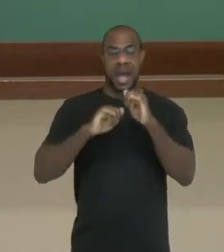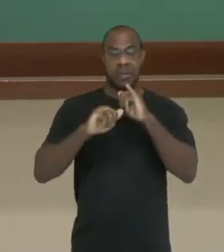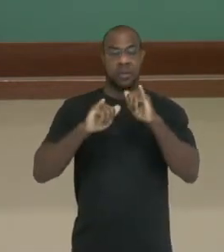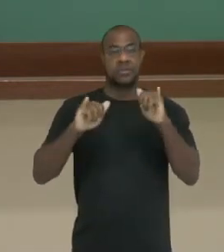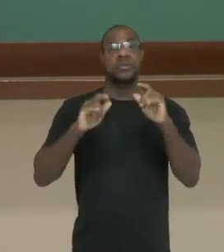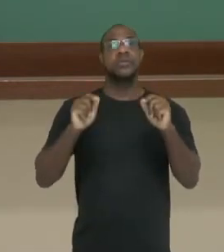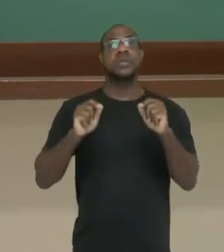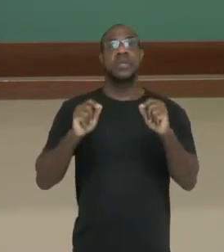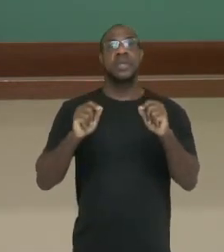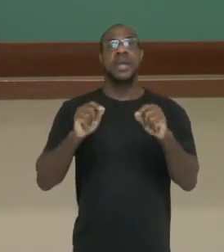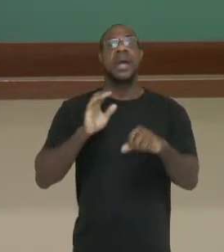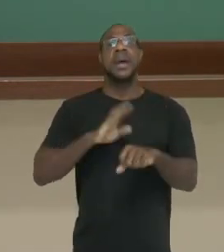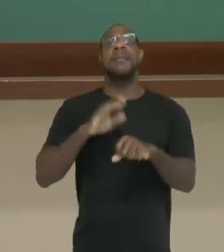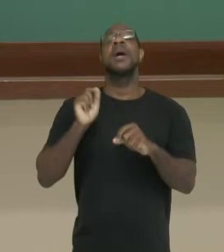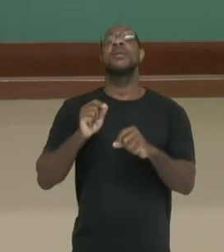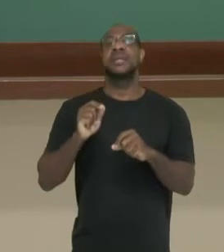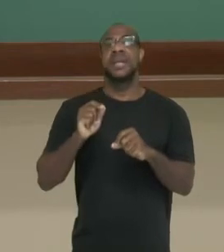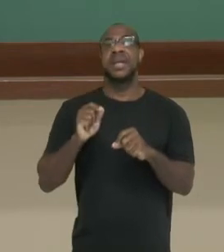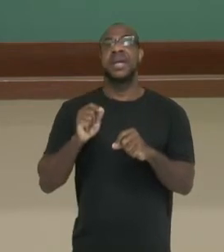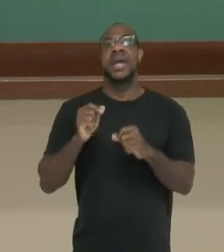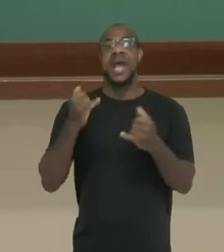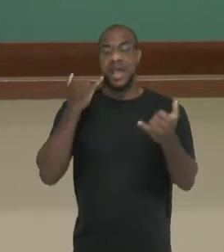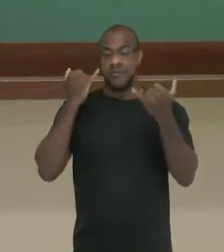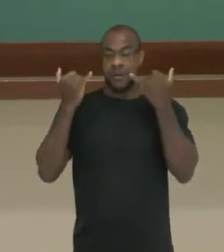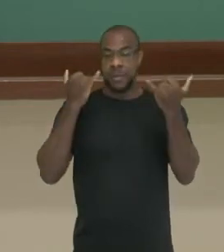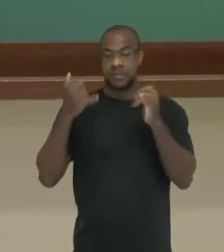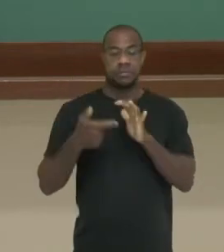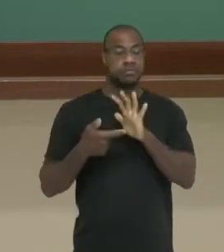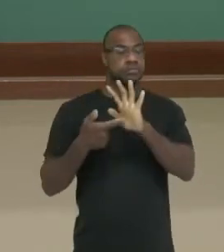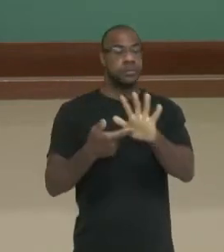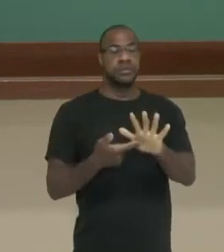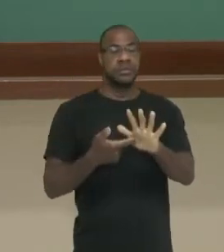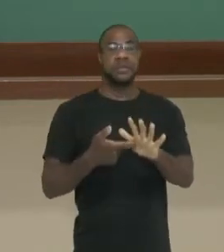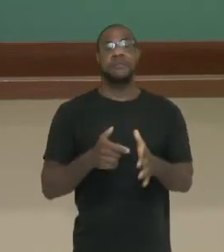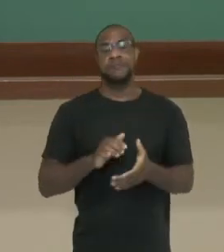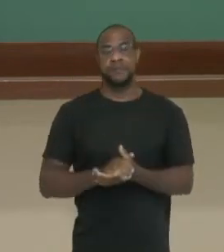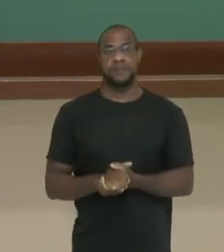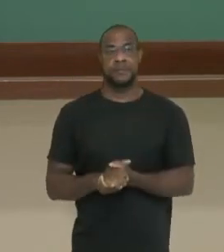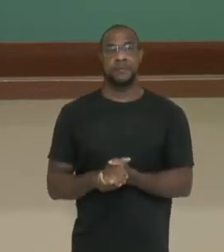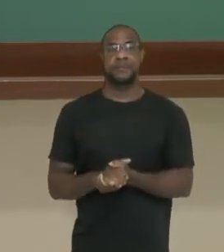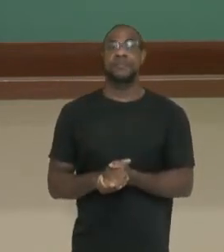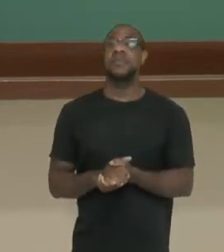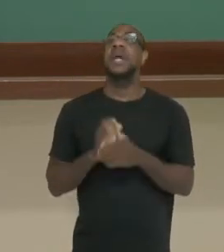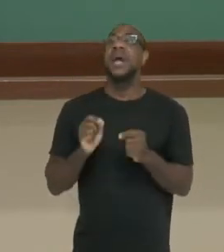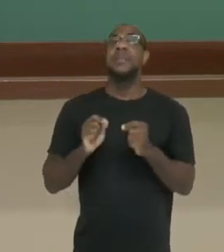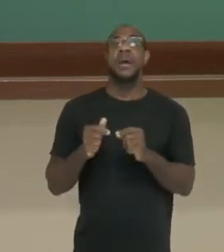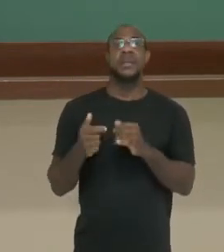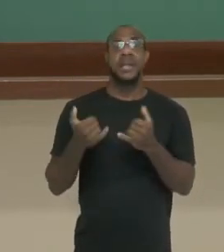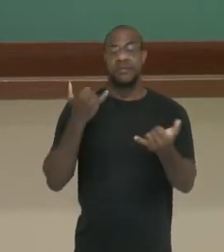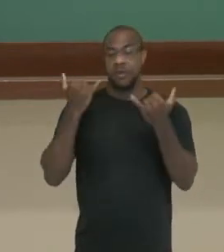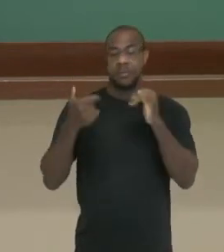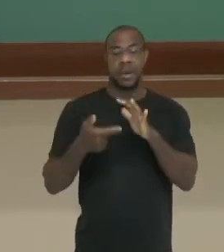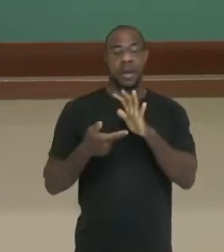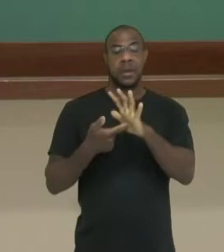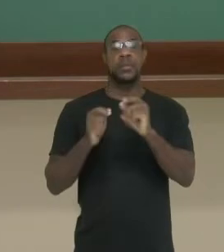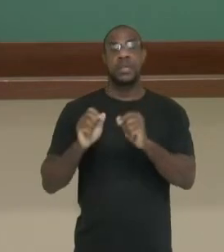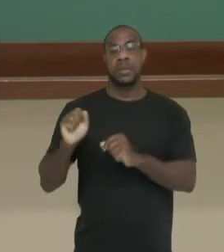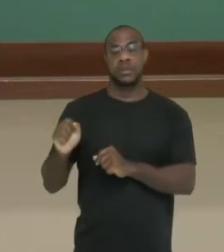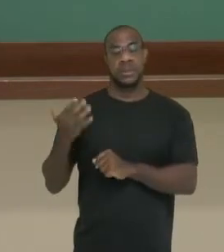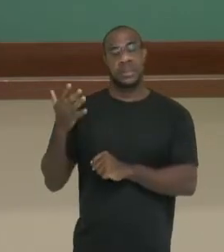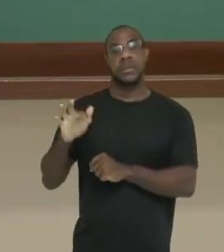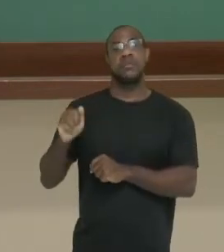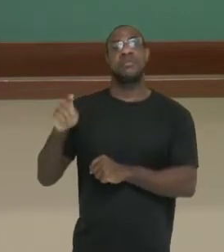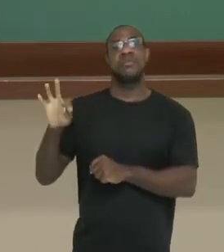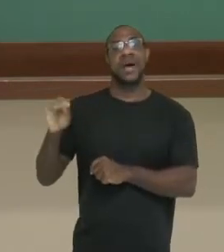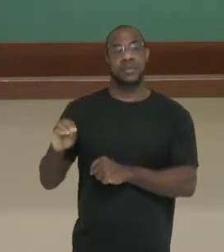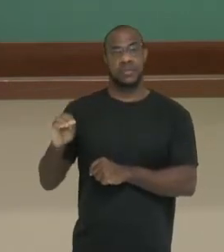assim, informativo, cujo objetivo consiste mais em informar o leitor a respeito de um fato, sem necessariamente